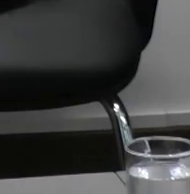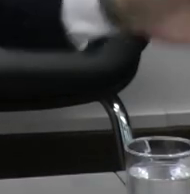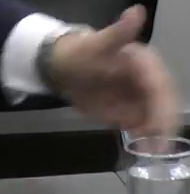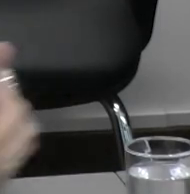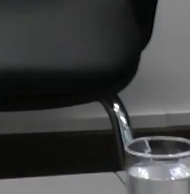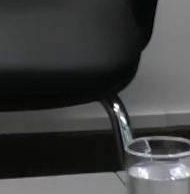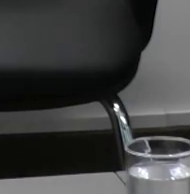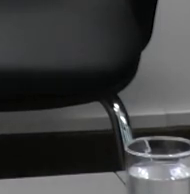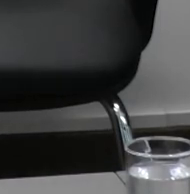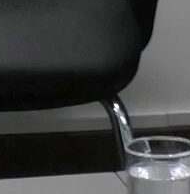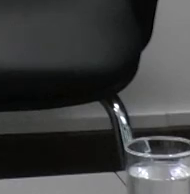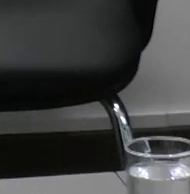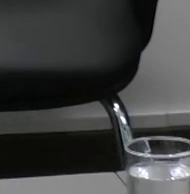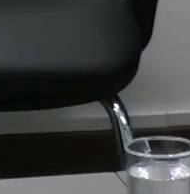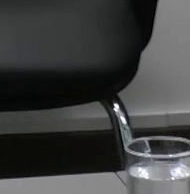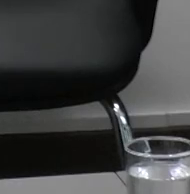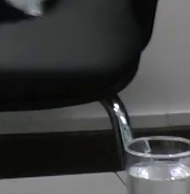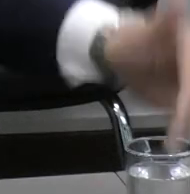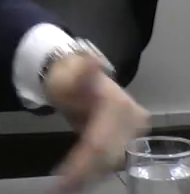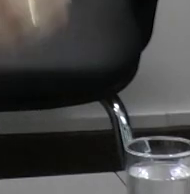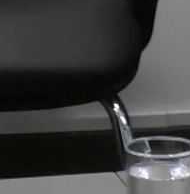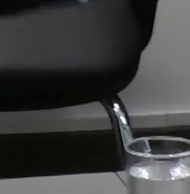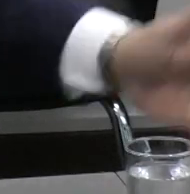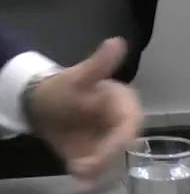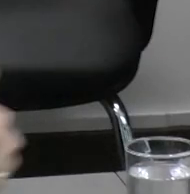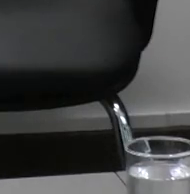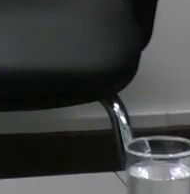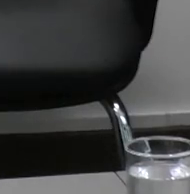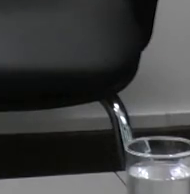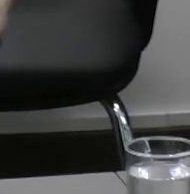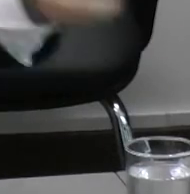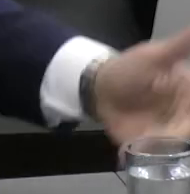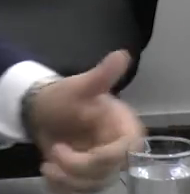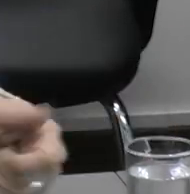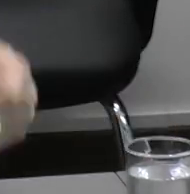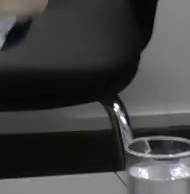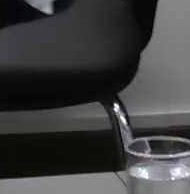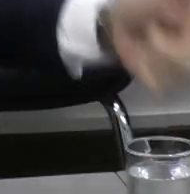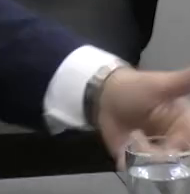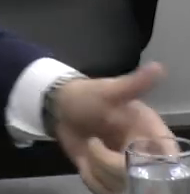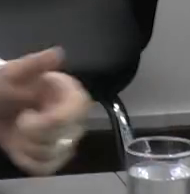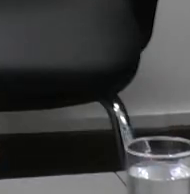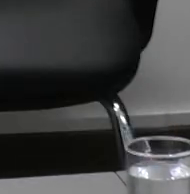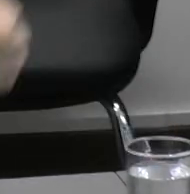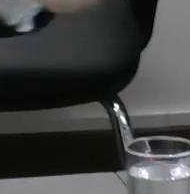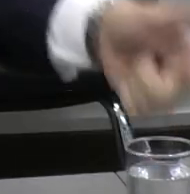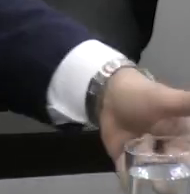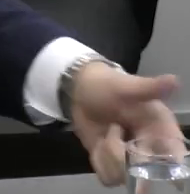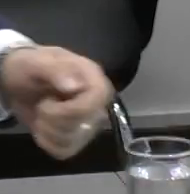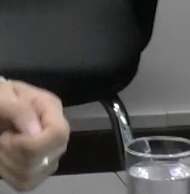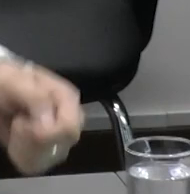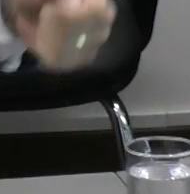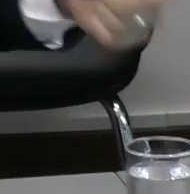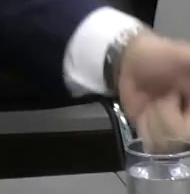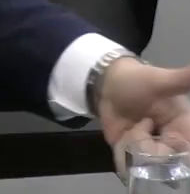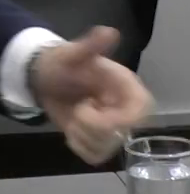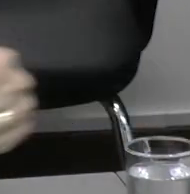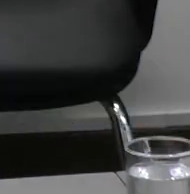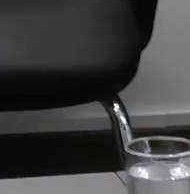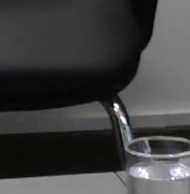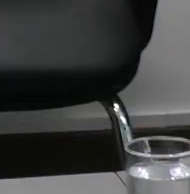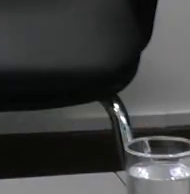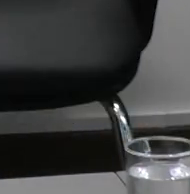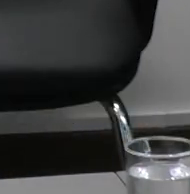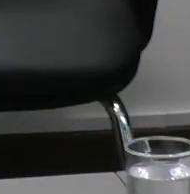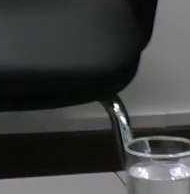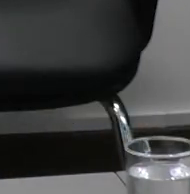várias autoridades envolvidas, de âmbito estadual, de âmbito federal, autoridades sanitárias, a Polícia Federal, a autoridade portuária, a Polícia